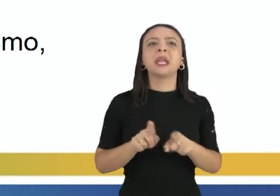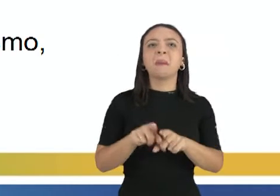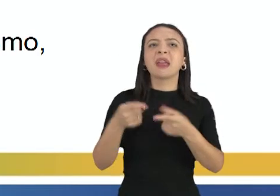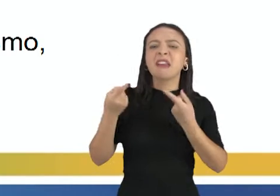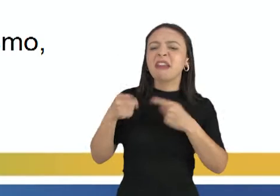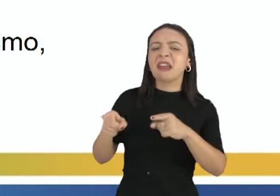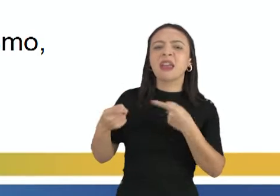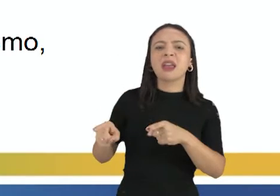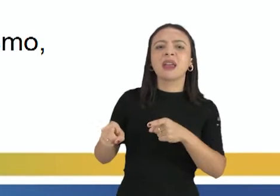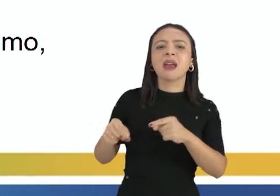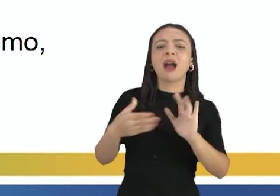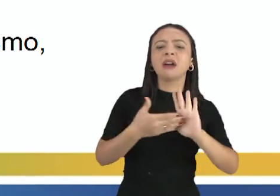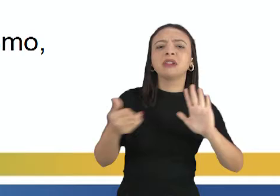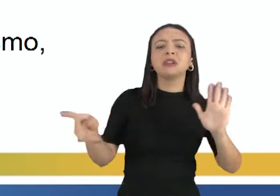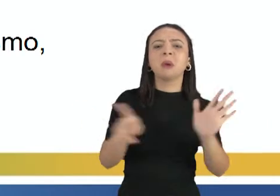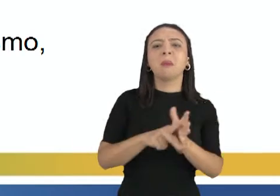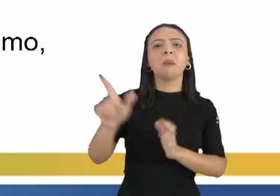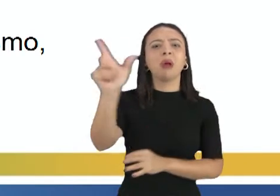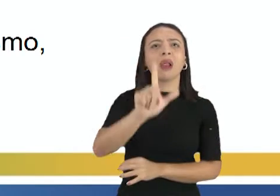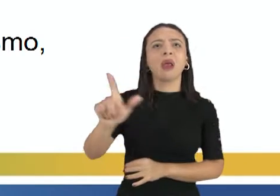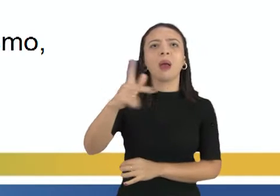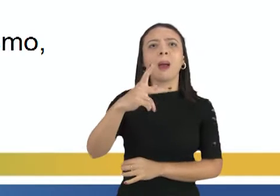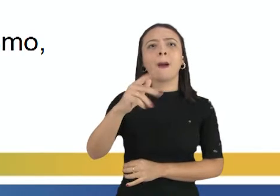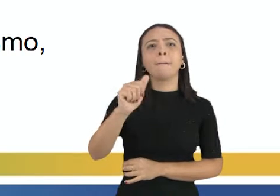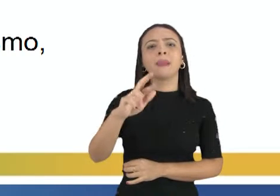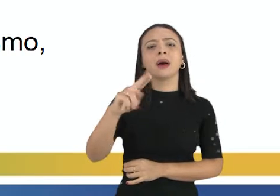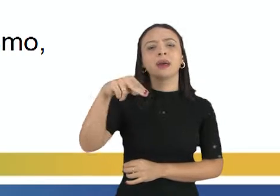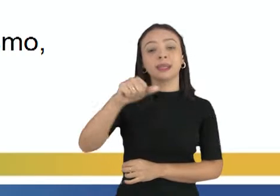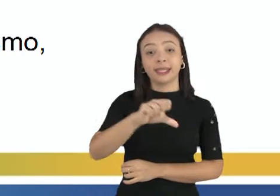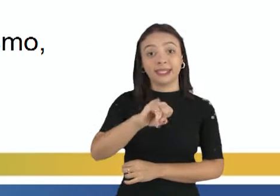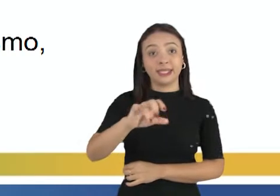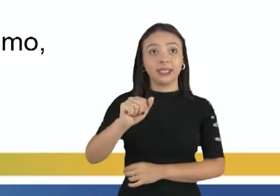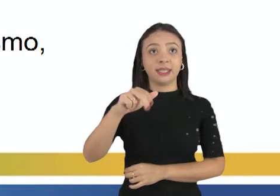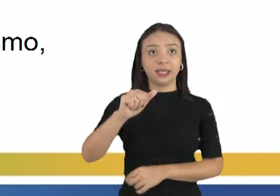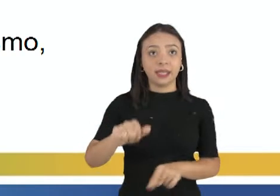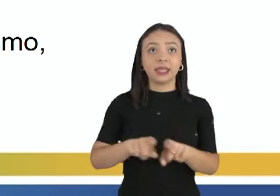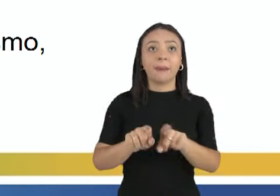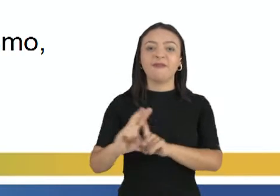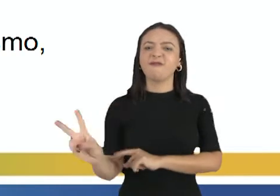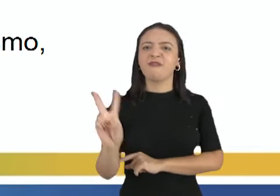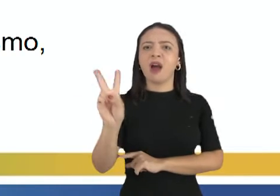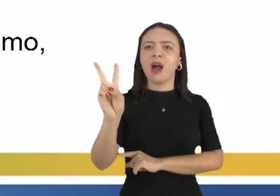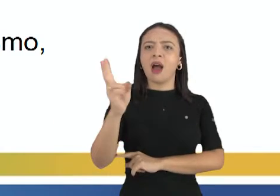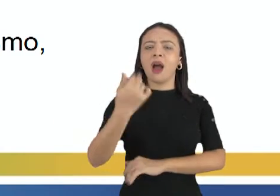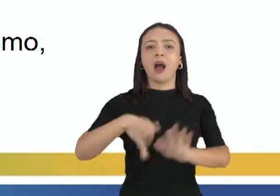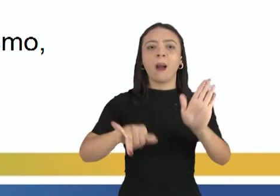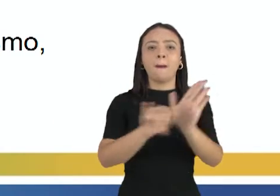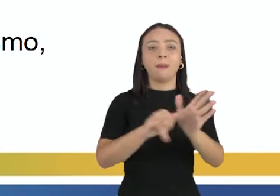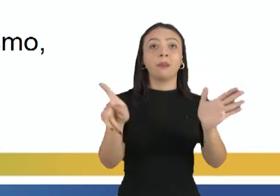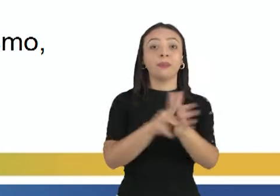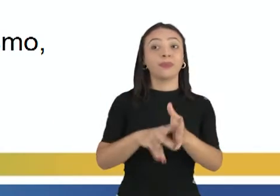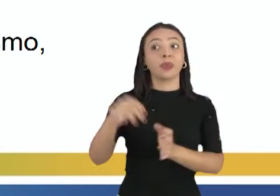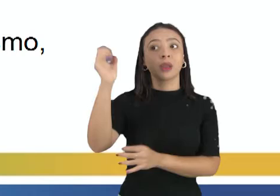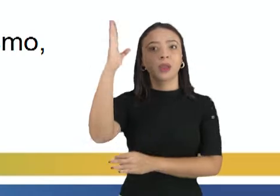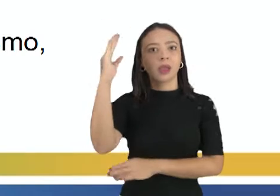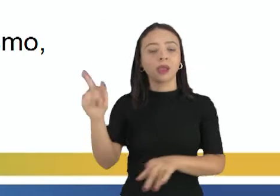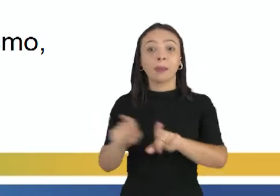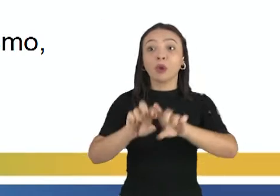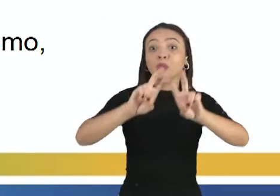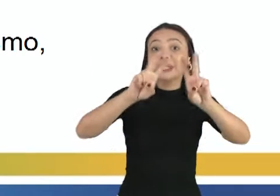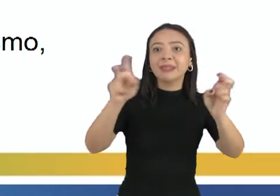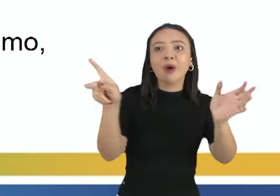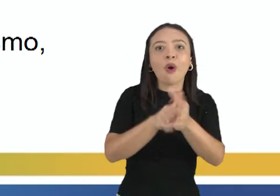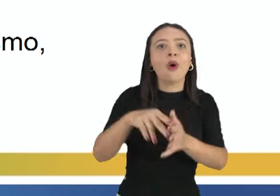à estética literária parnasiana, valorização da identidade nacional com temáticas nacionalistas